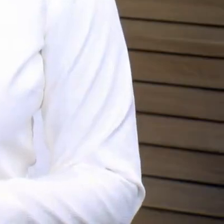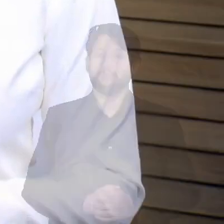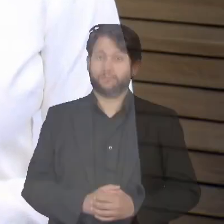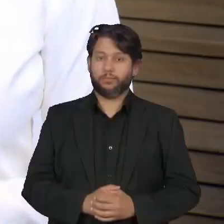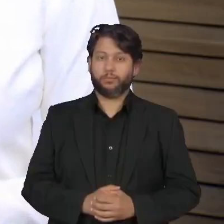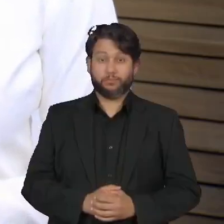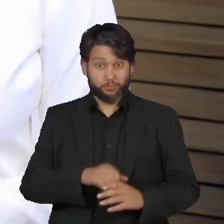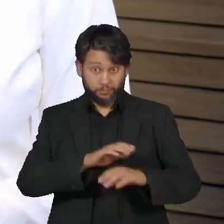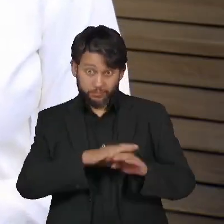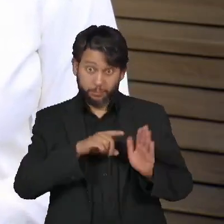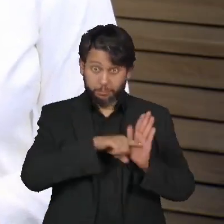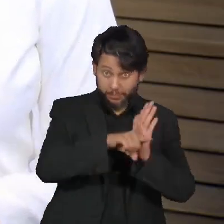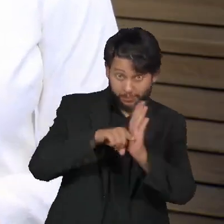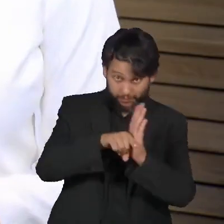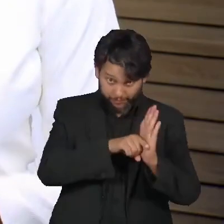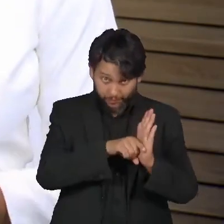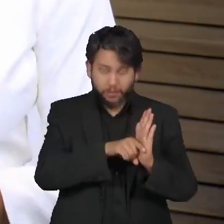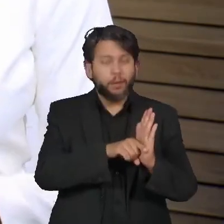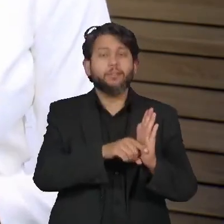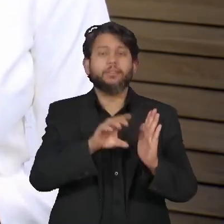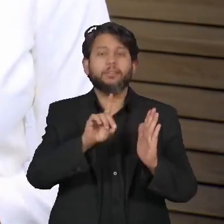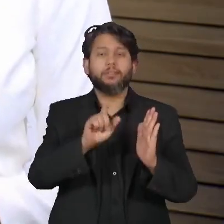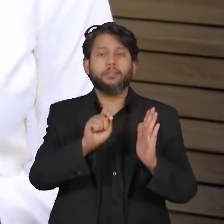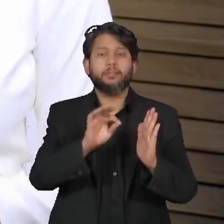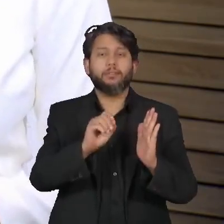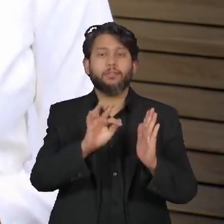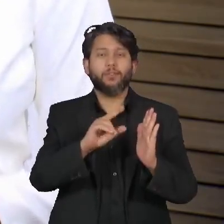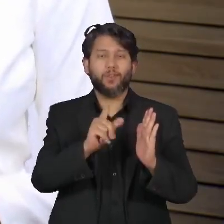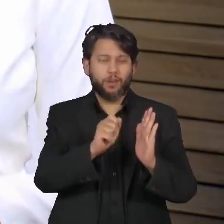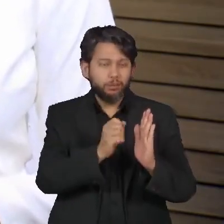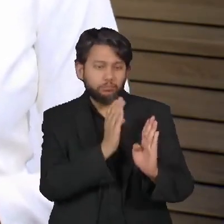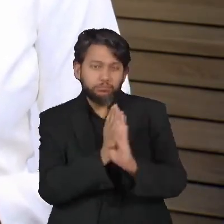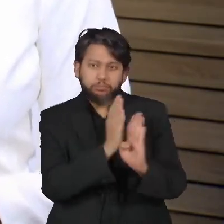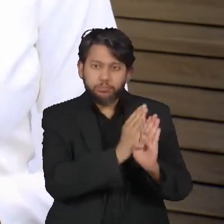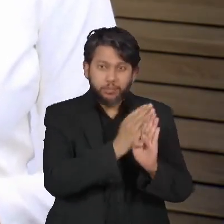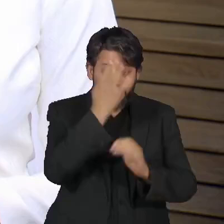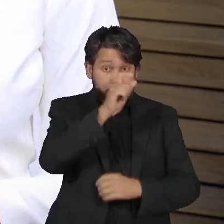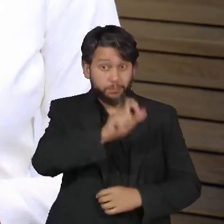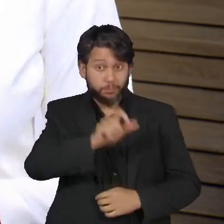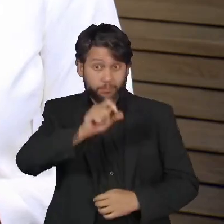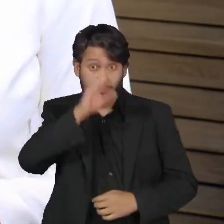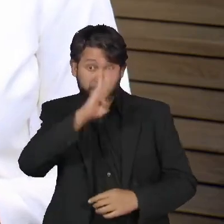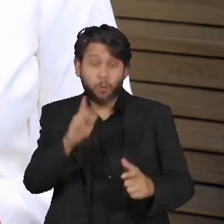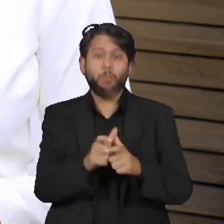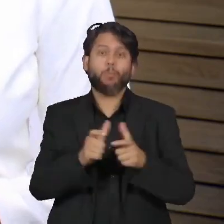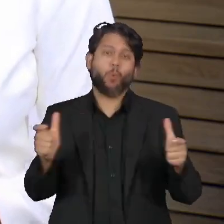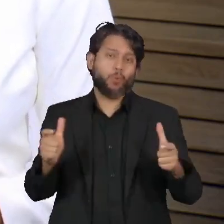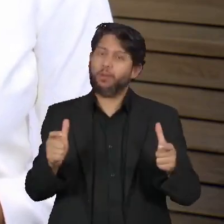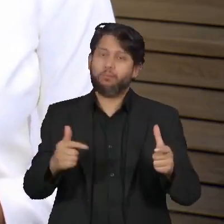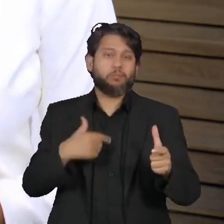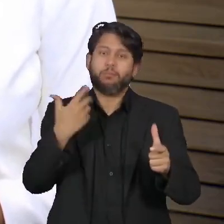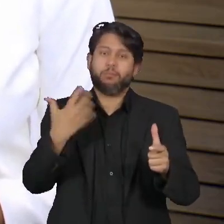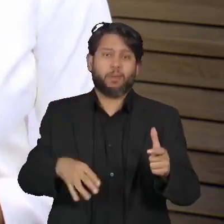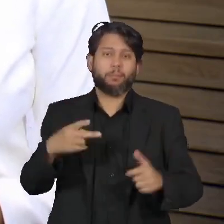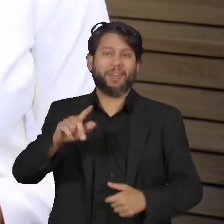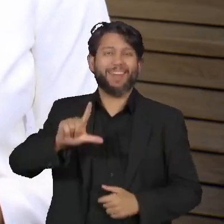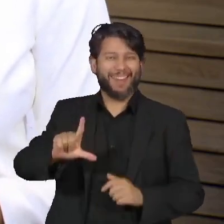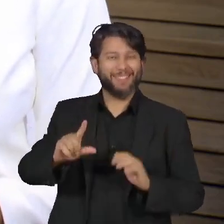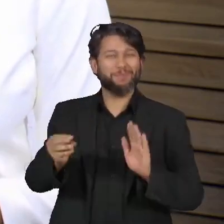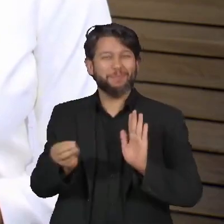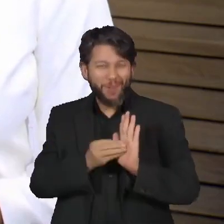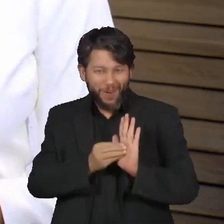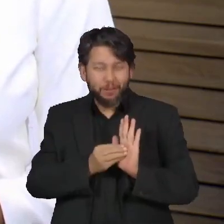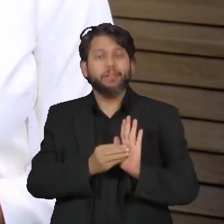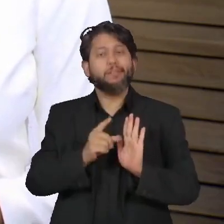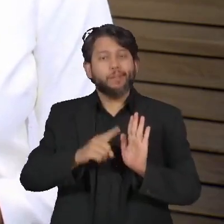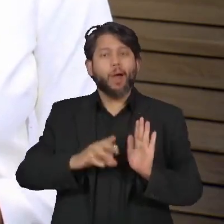uma pesquisa Data Folha mostra que a maioria dos brasileiros é contra o PL 1904 que iguala o aborto